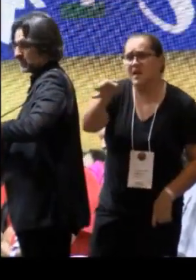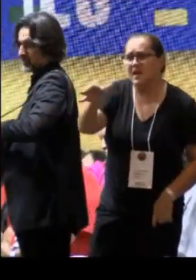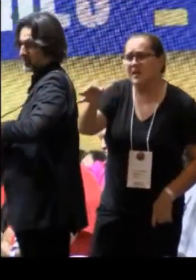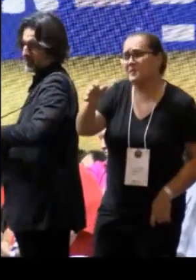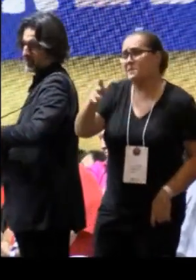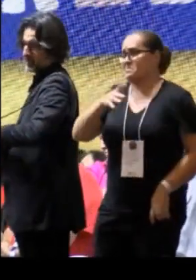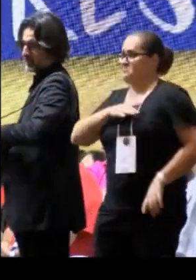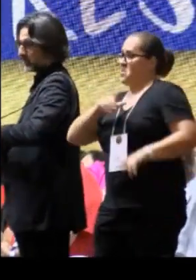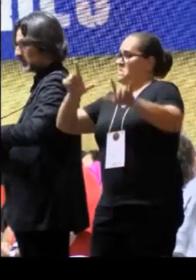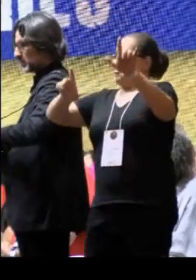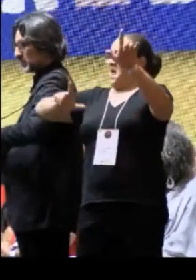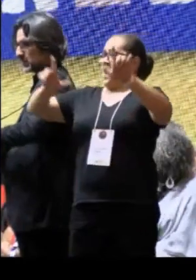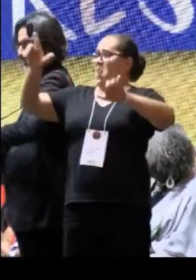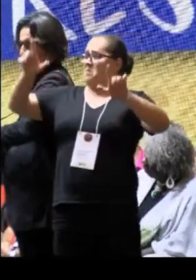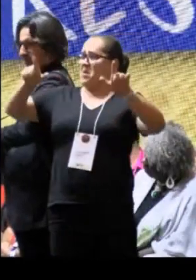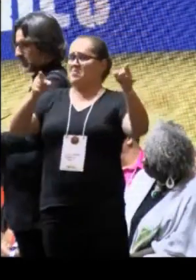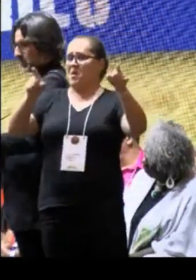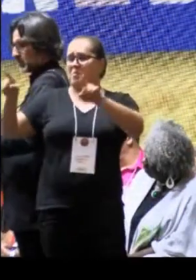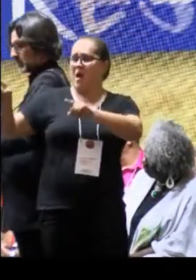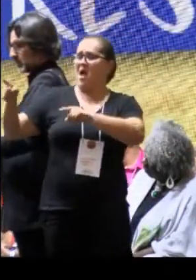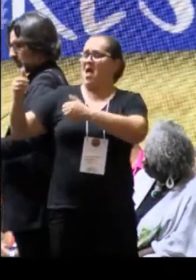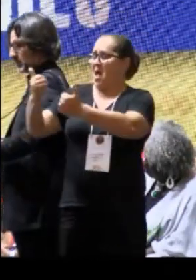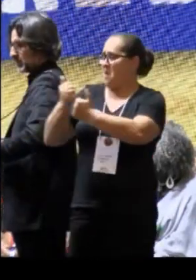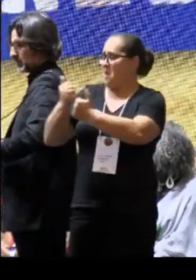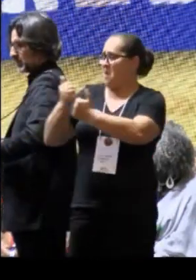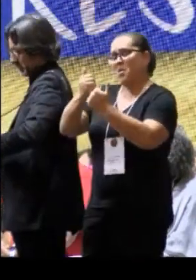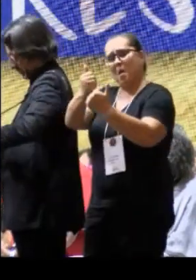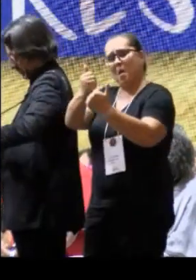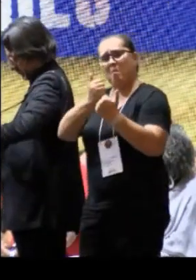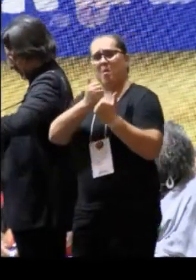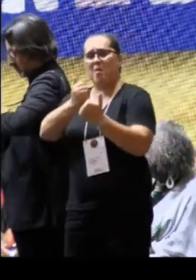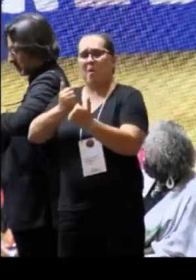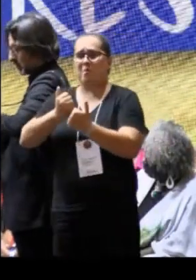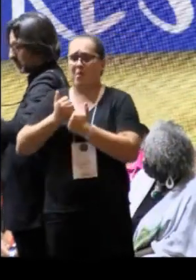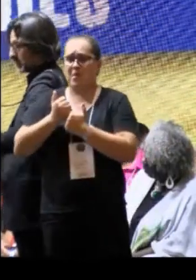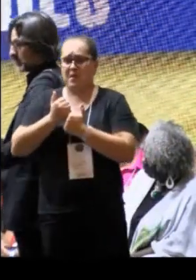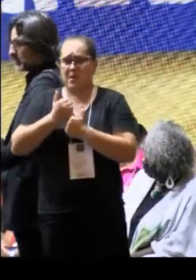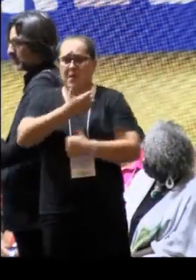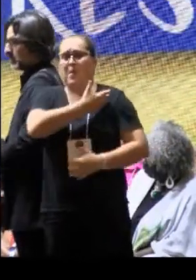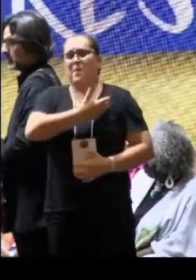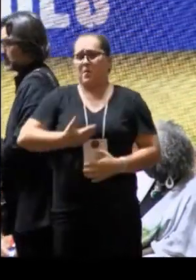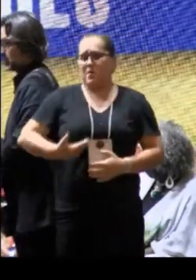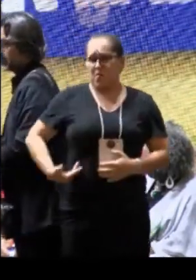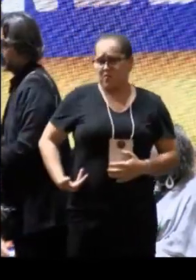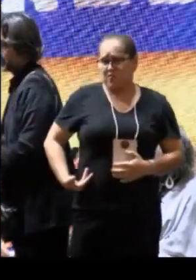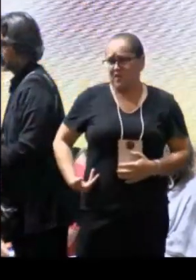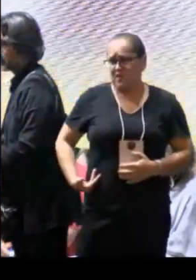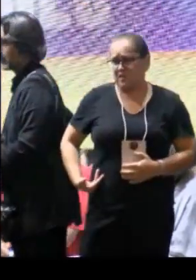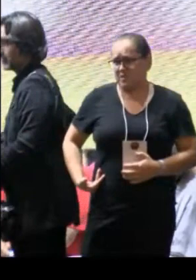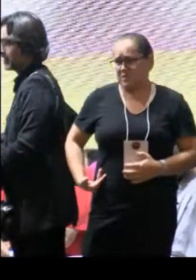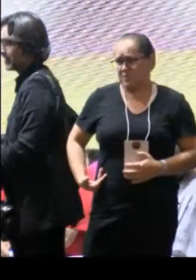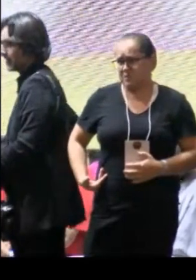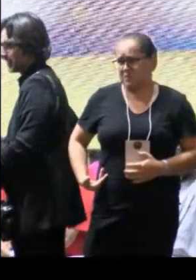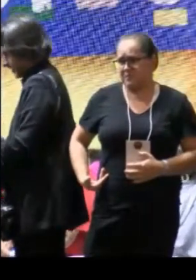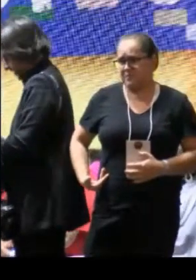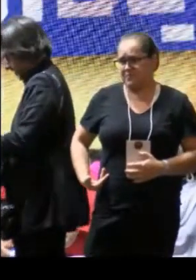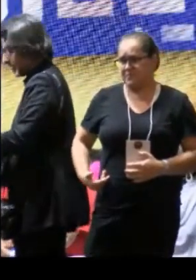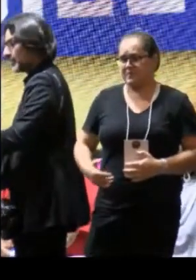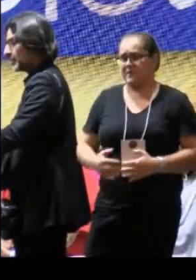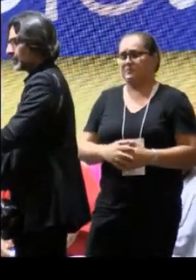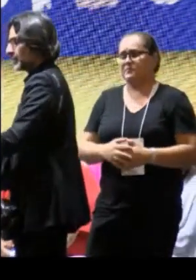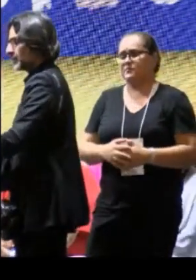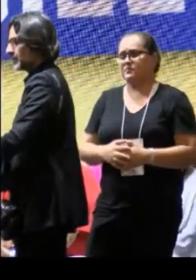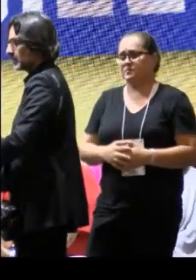da mídia e das instituições para culpar os governos do PT por tudo de ruim que havia no